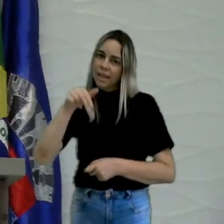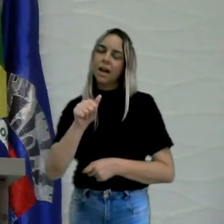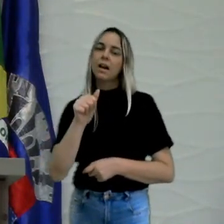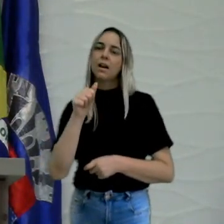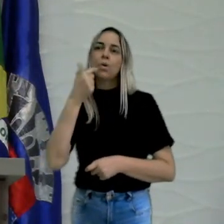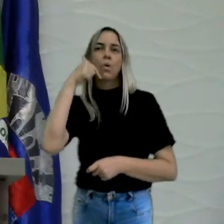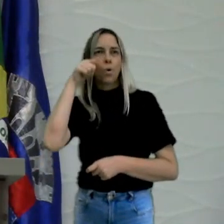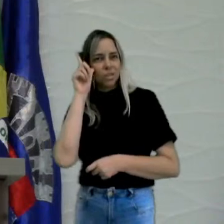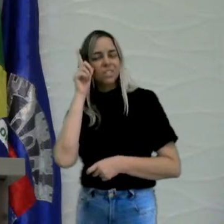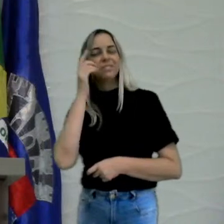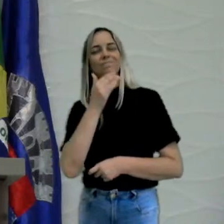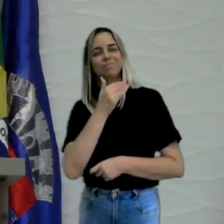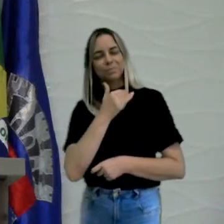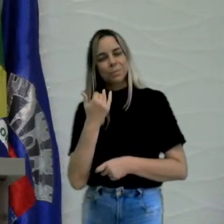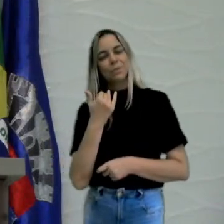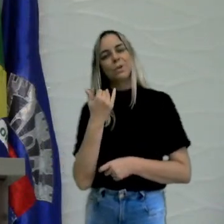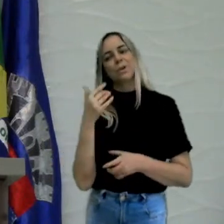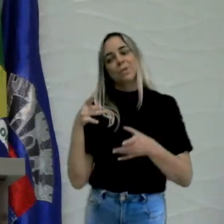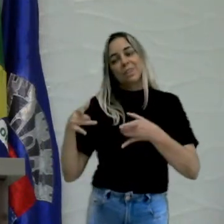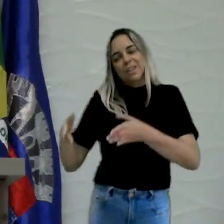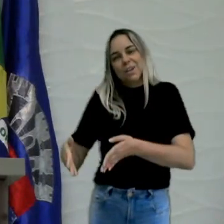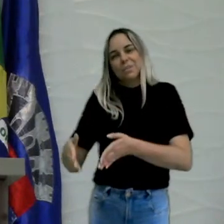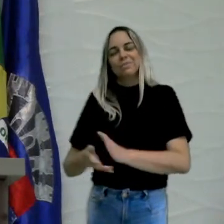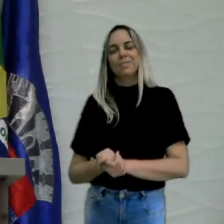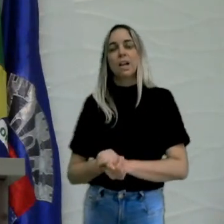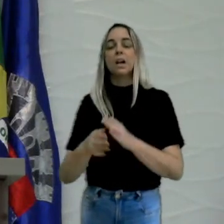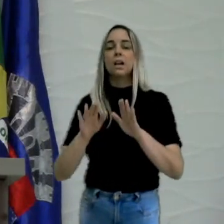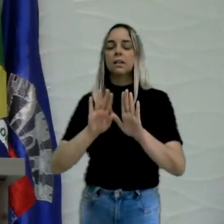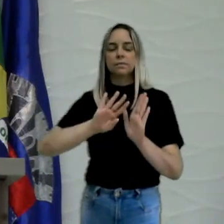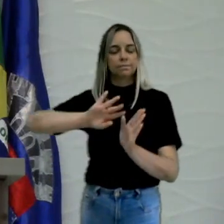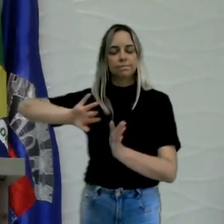família de Zé Bigorna. Mas iniciando minhas palavras aqui,